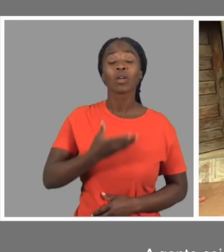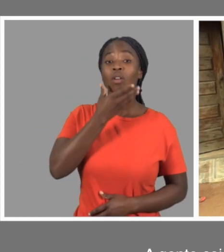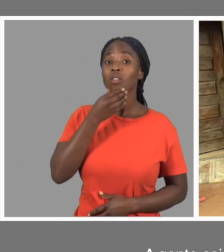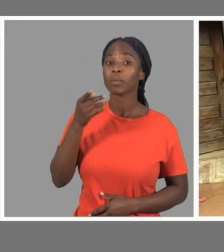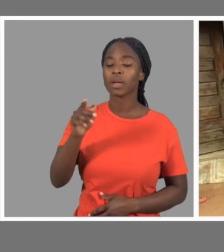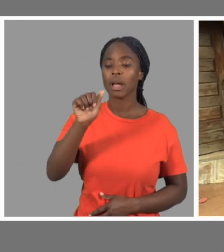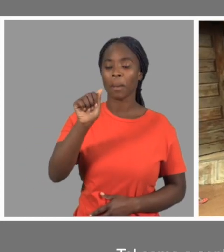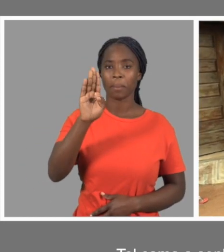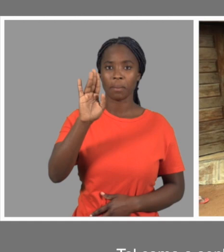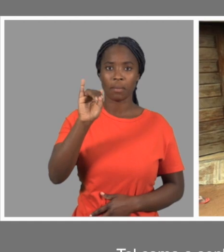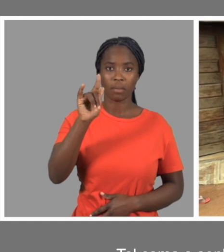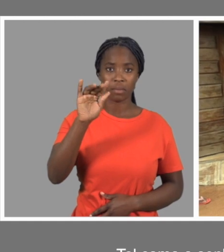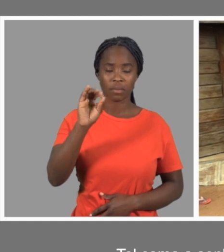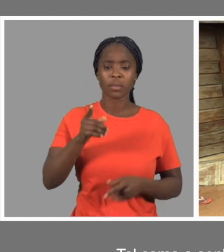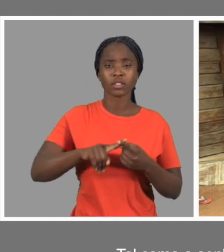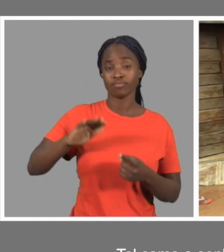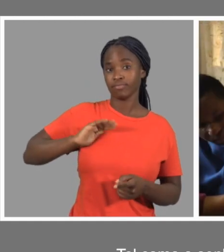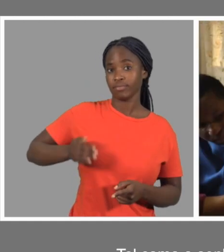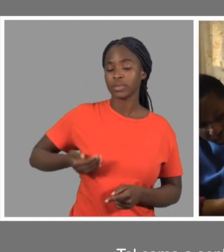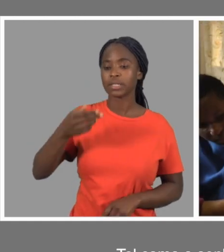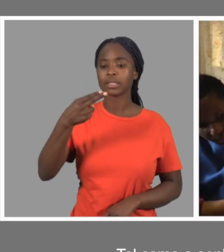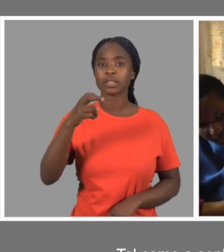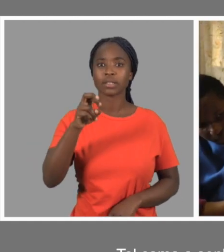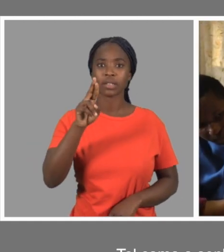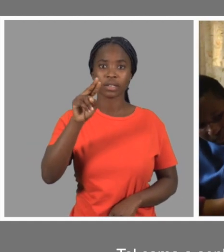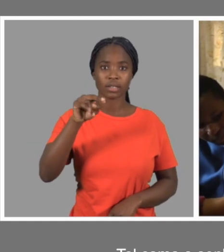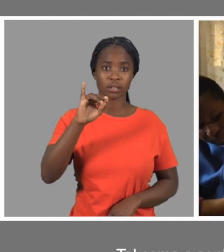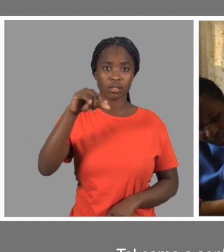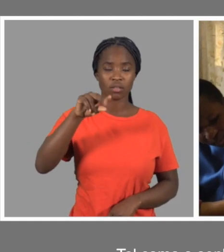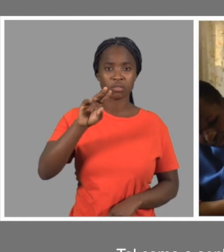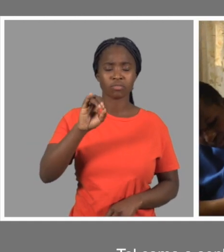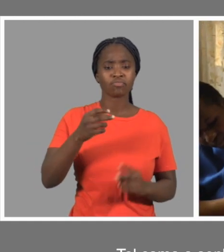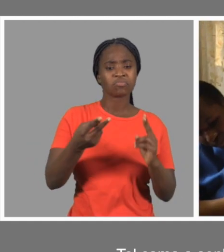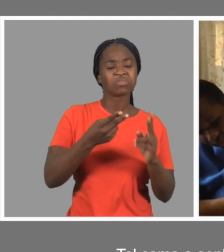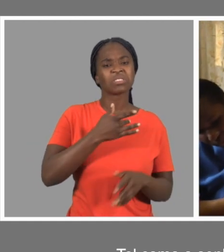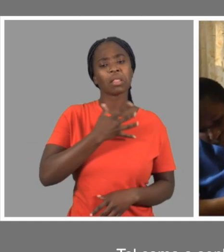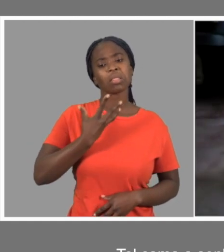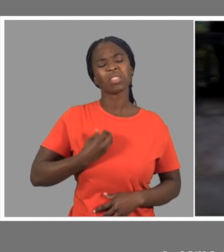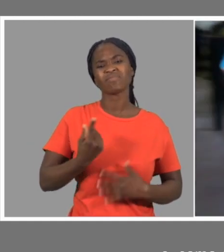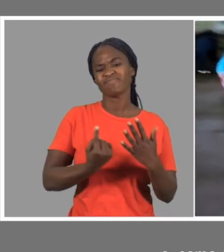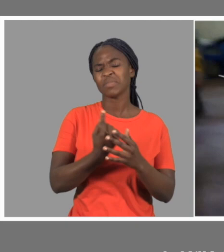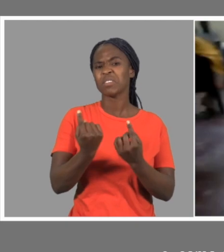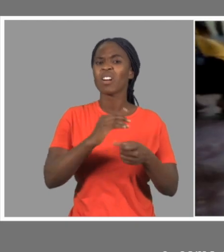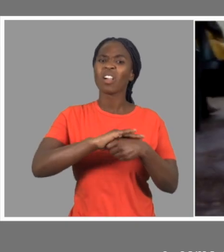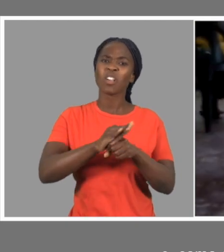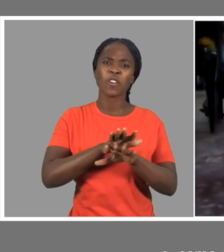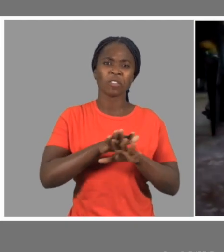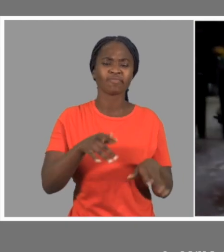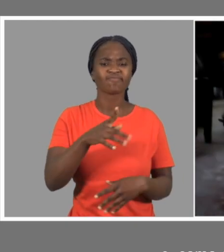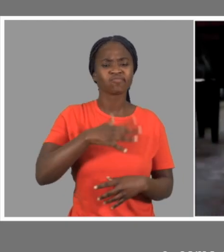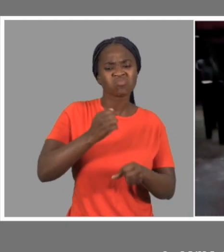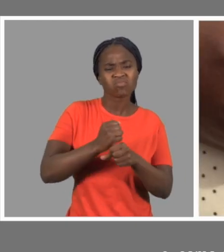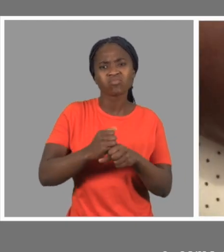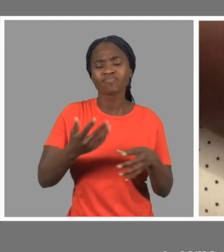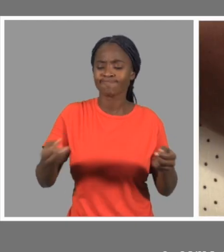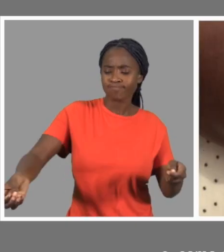Tal como o senhor Jabílio a dona afeta também se ressenta dos efeitos da pandemia e como alternativa faz